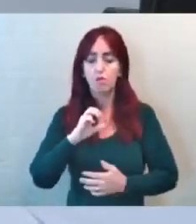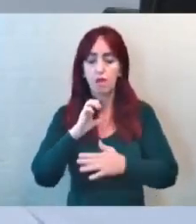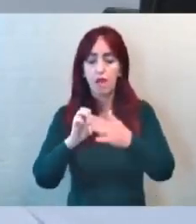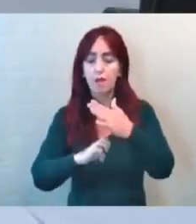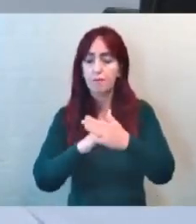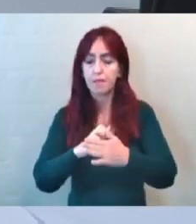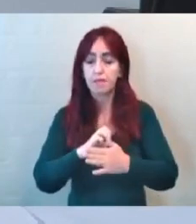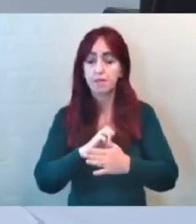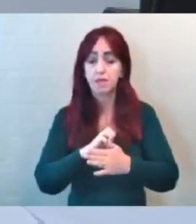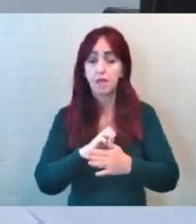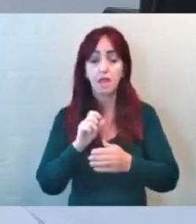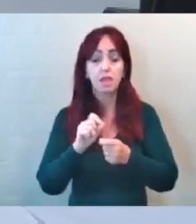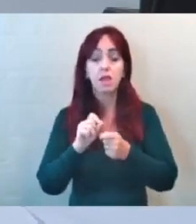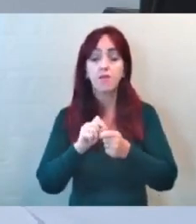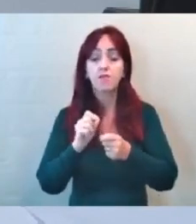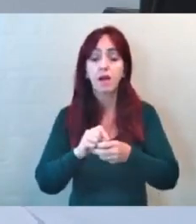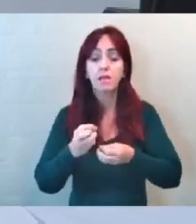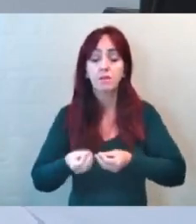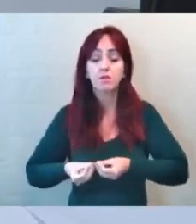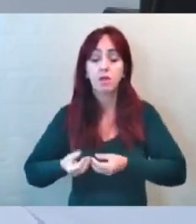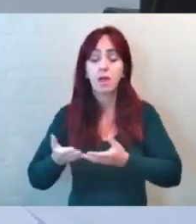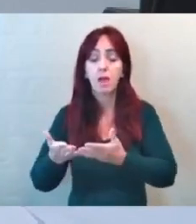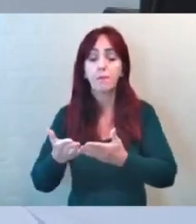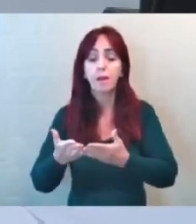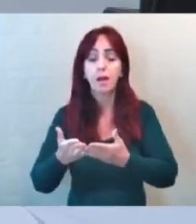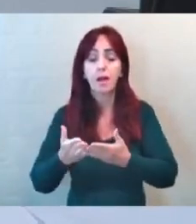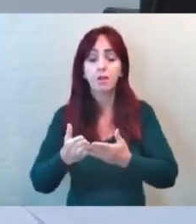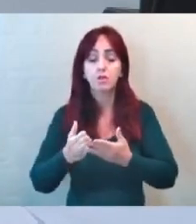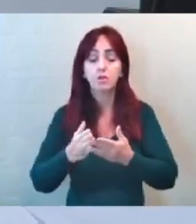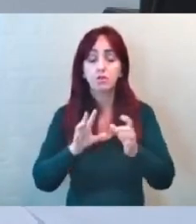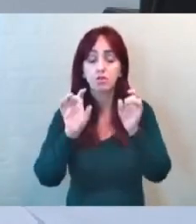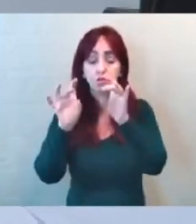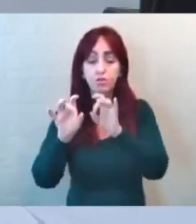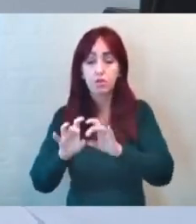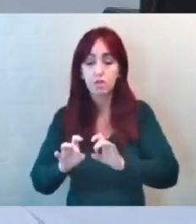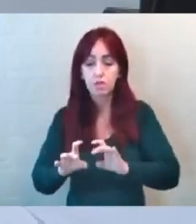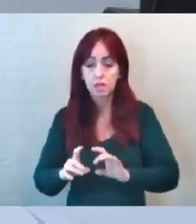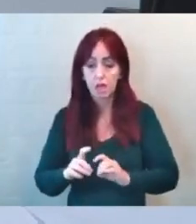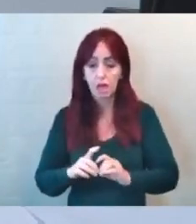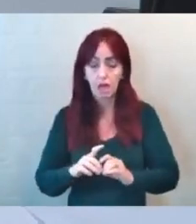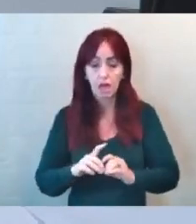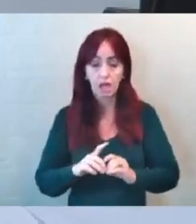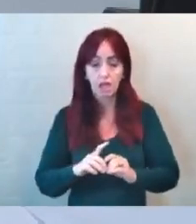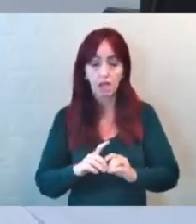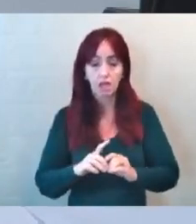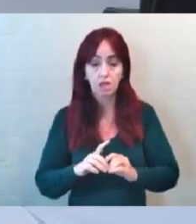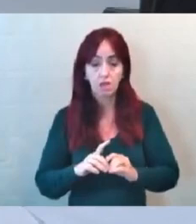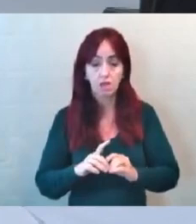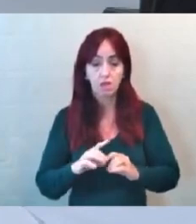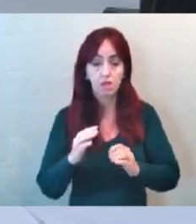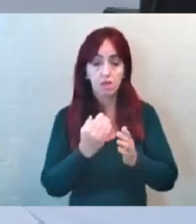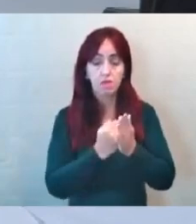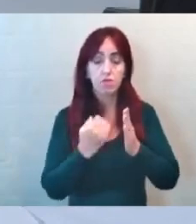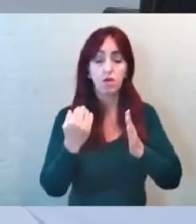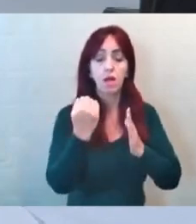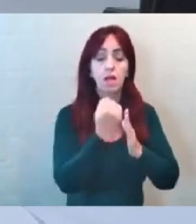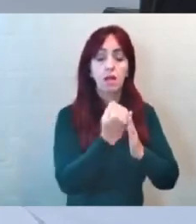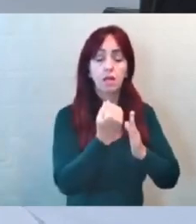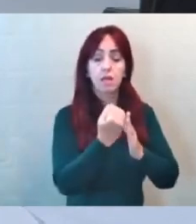individualizado que justificou aquele acréscimo de 2,5% no percentual cobrado dos suplementares?